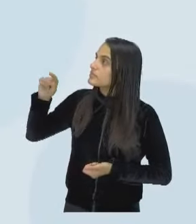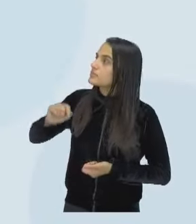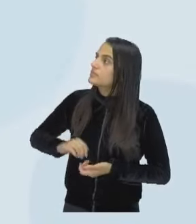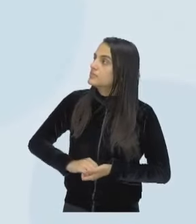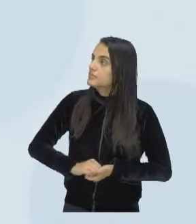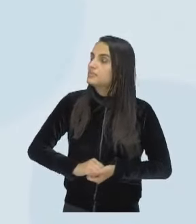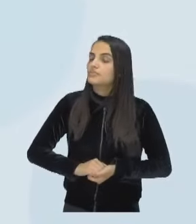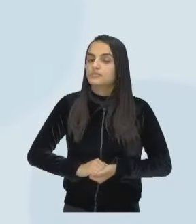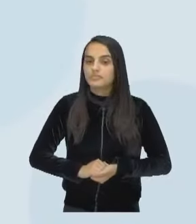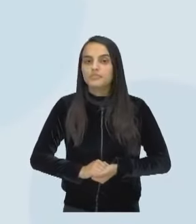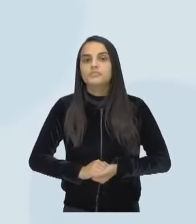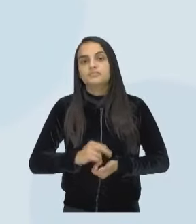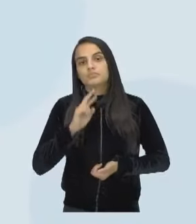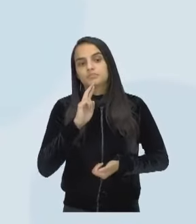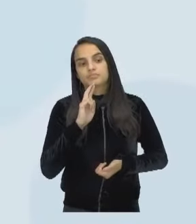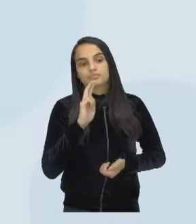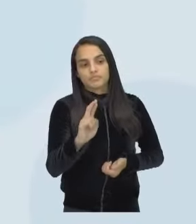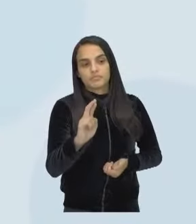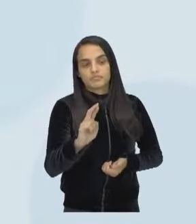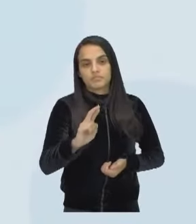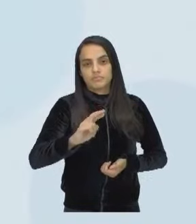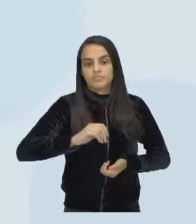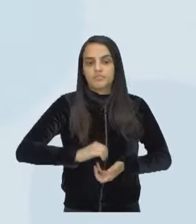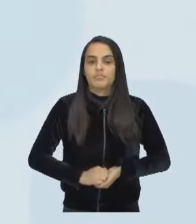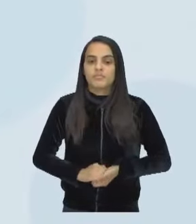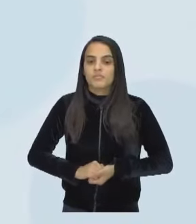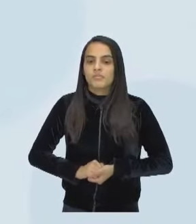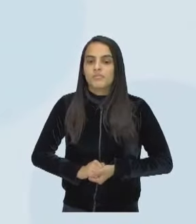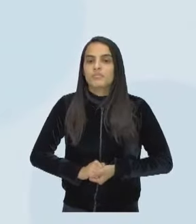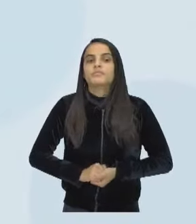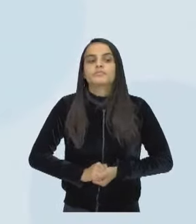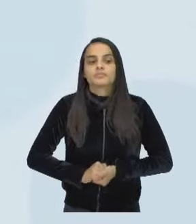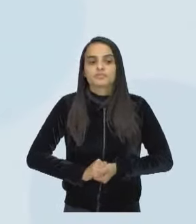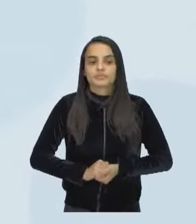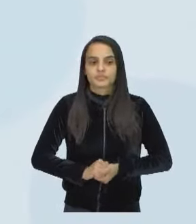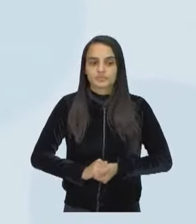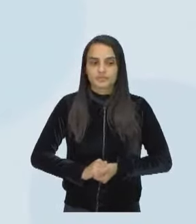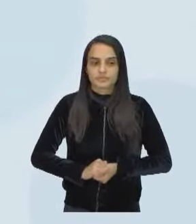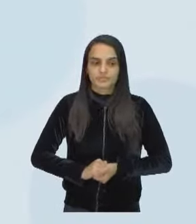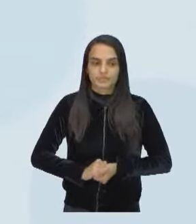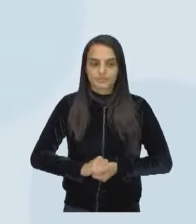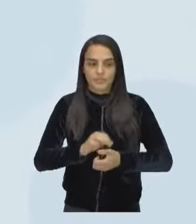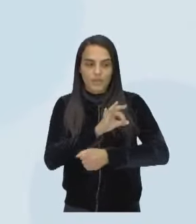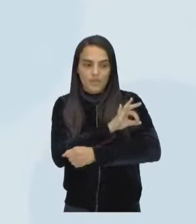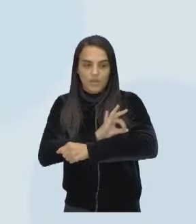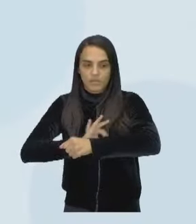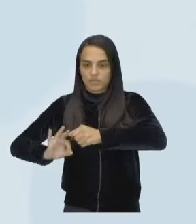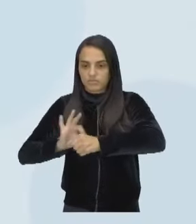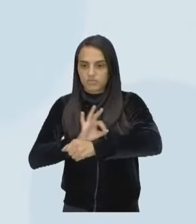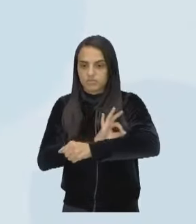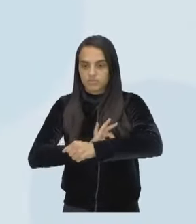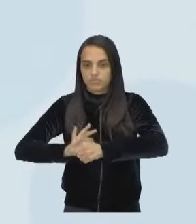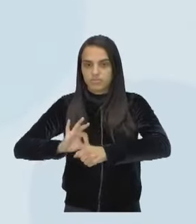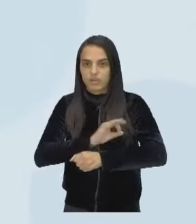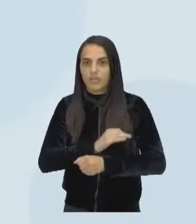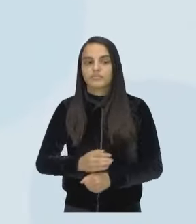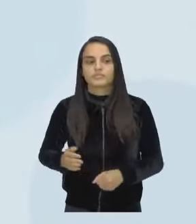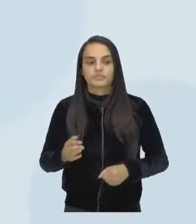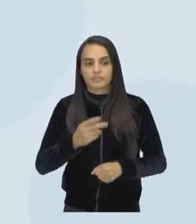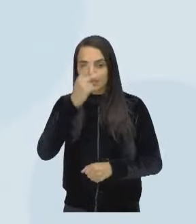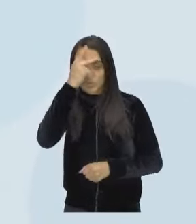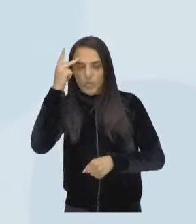machines. E a nossa resposta, engineer, engenheiro, engenheira. E aí é a pessoa treinada ou que